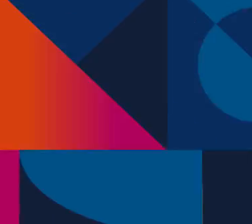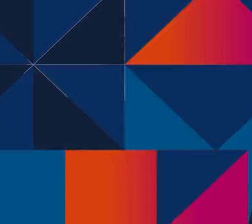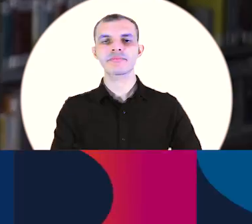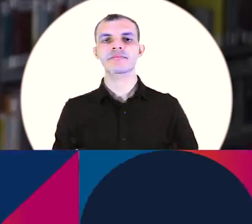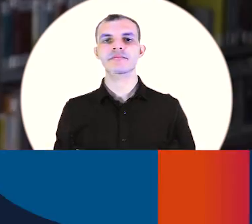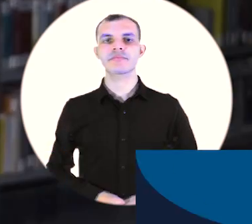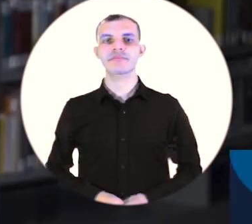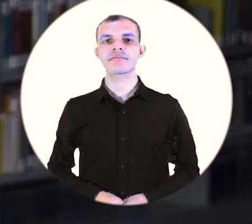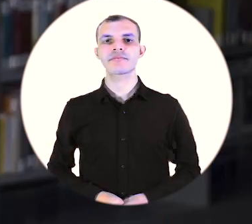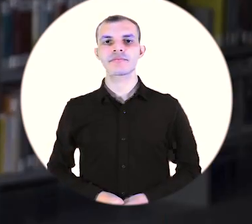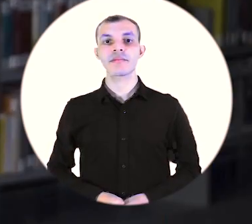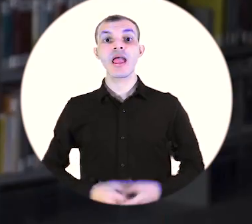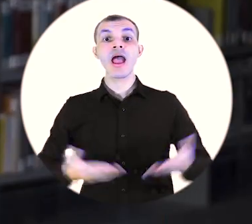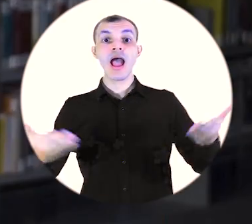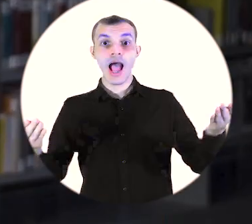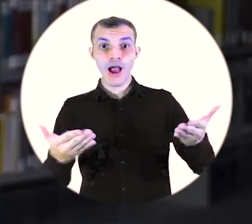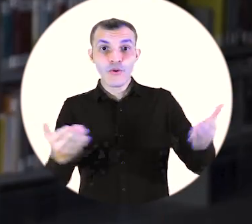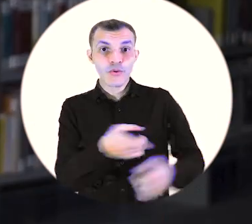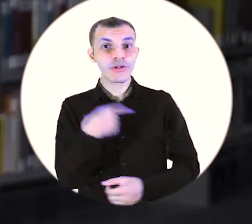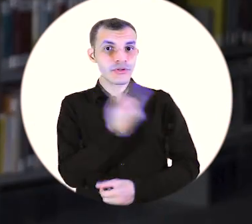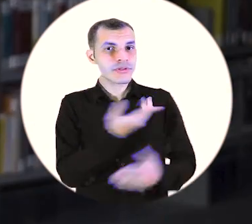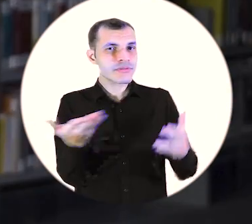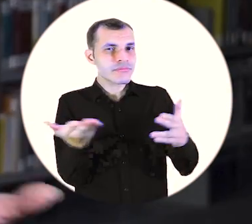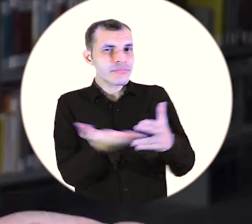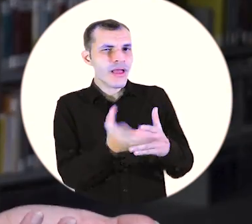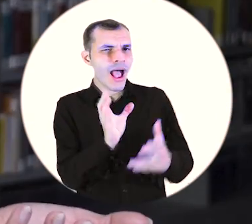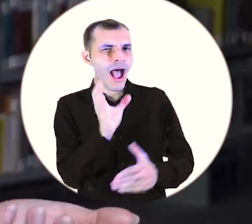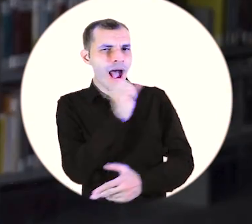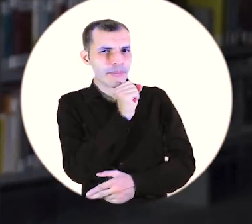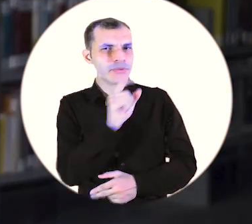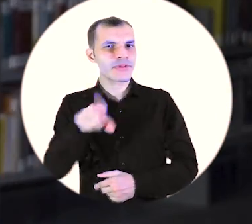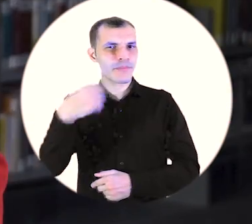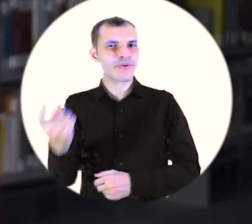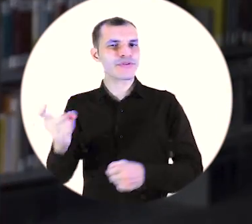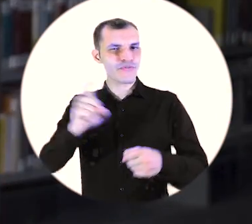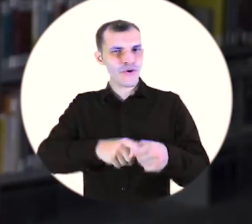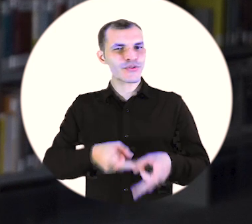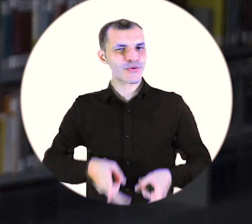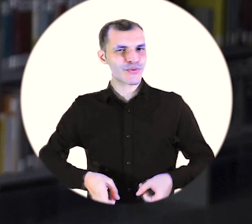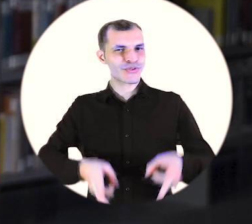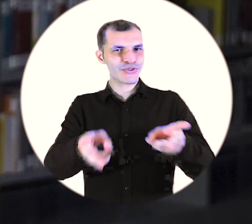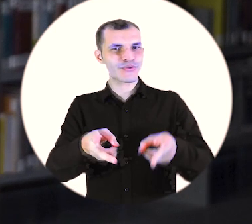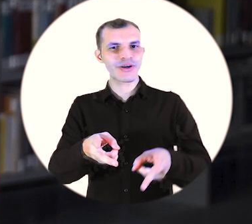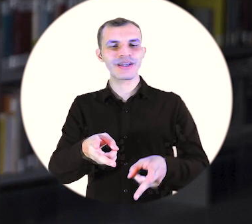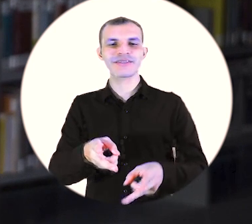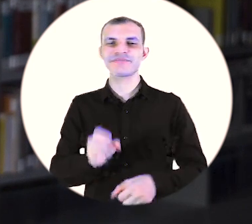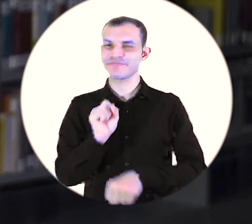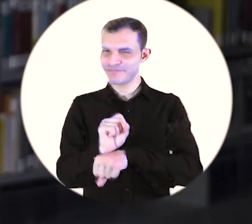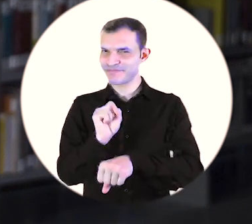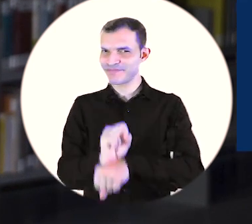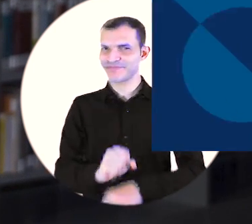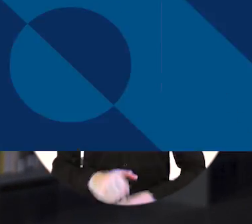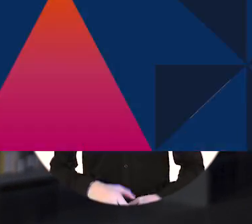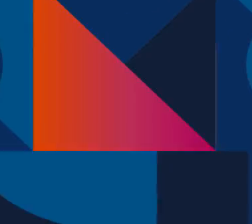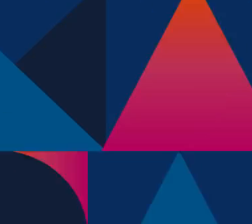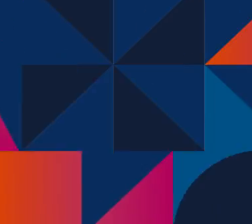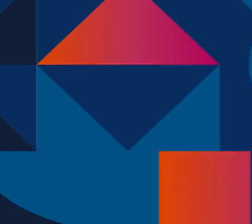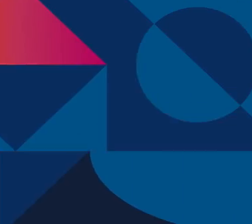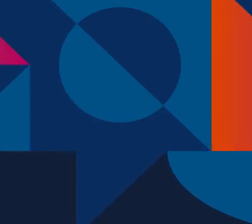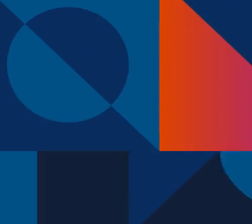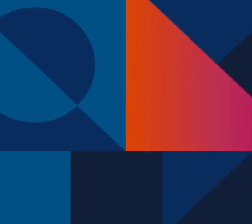advocacia. Agora nós vamos para um breve intervalo e voltamos na sequência com mais OAB Nacional. Eu espero você.